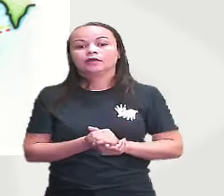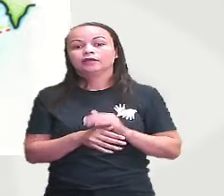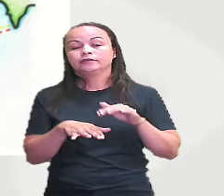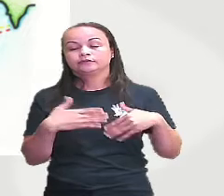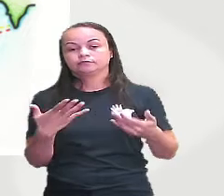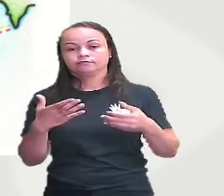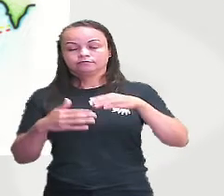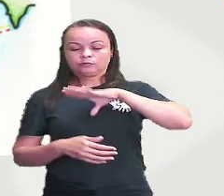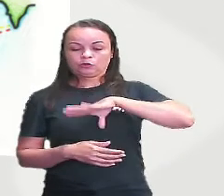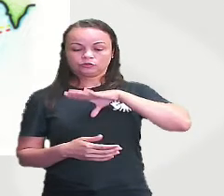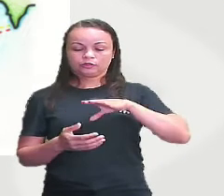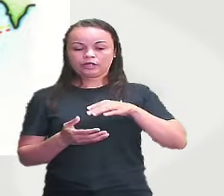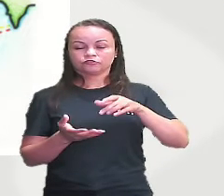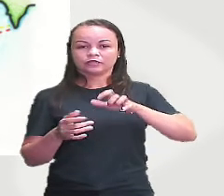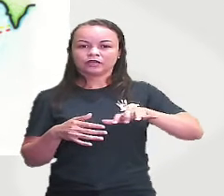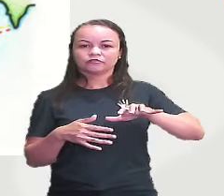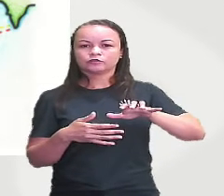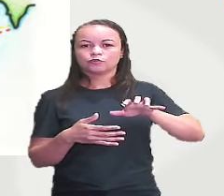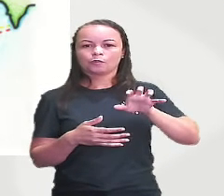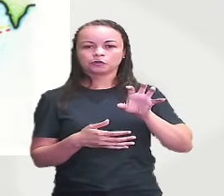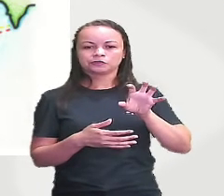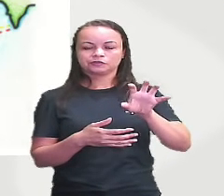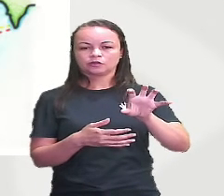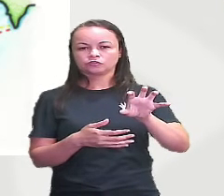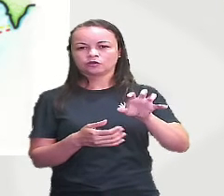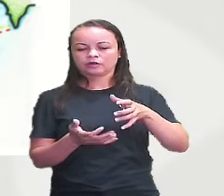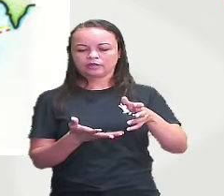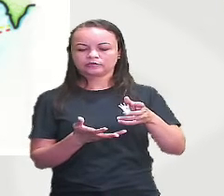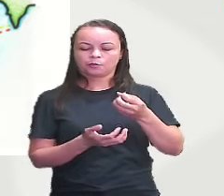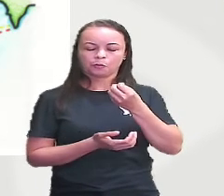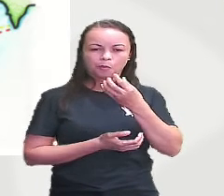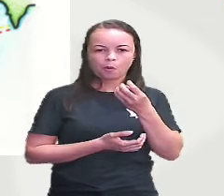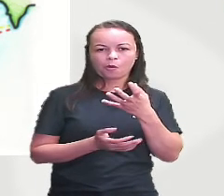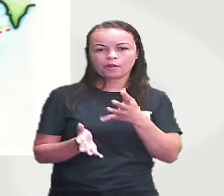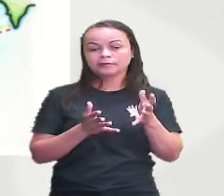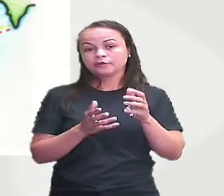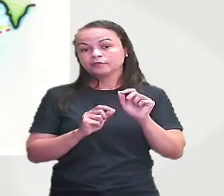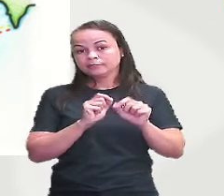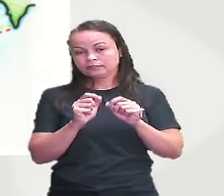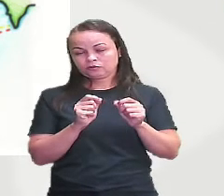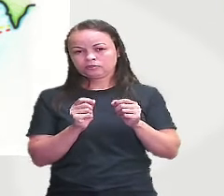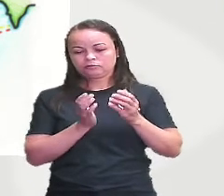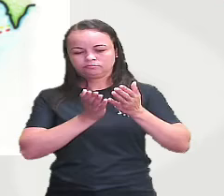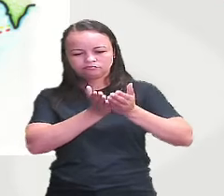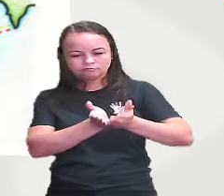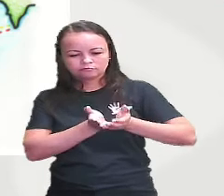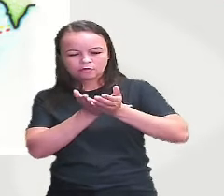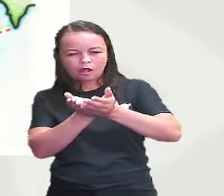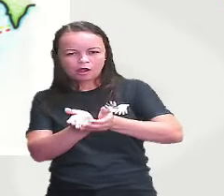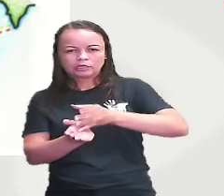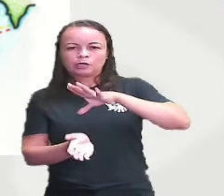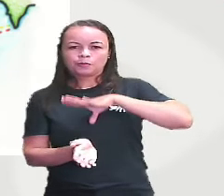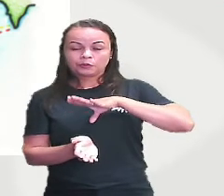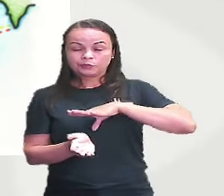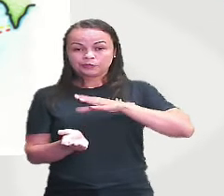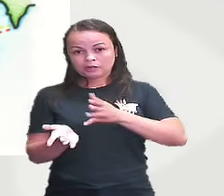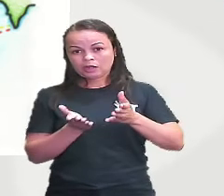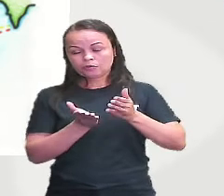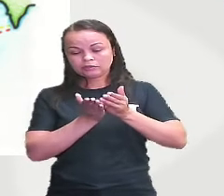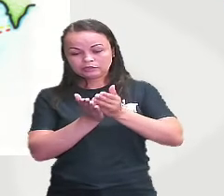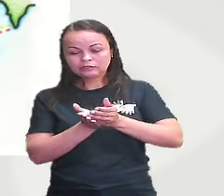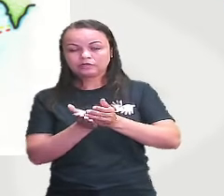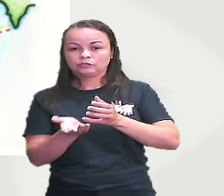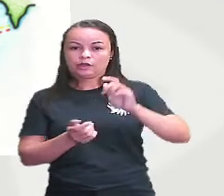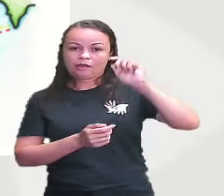numa posição geográfica favorável. Quando a estratégia portuguesa era contornar a costa